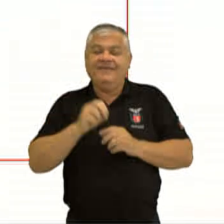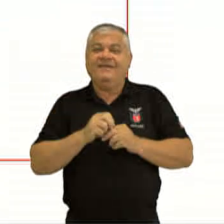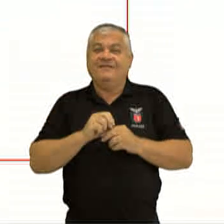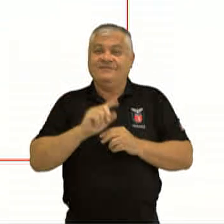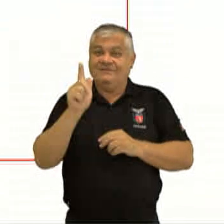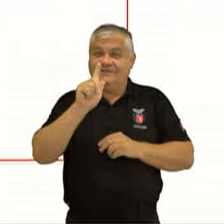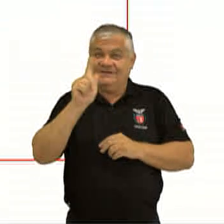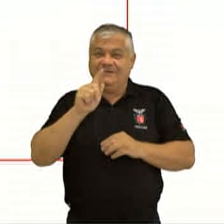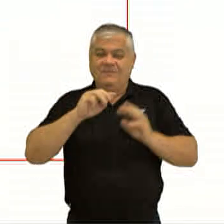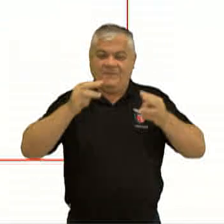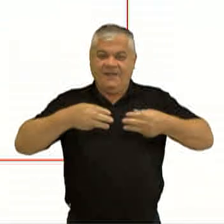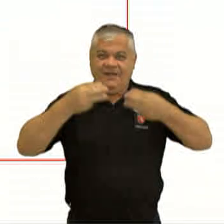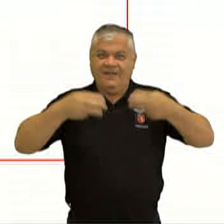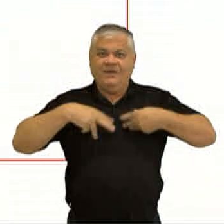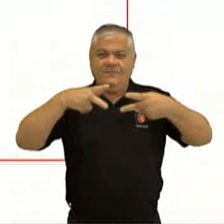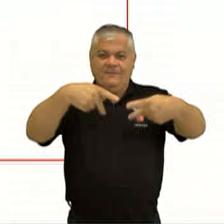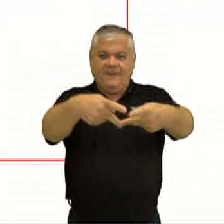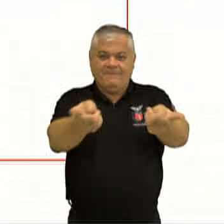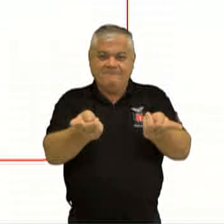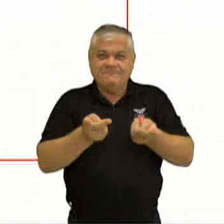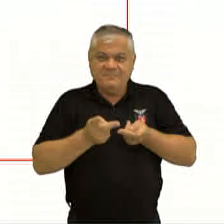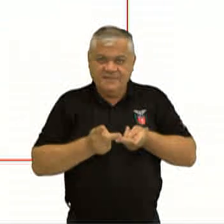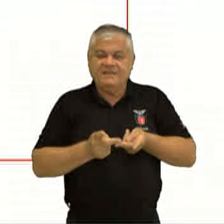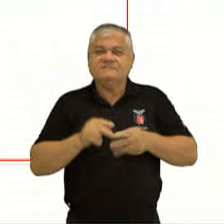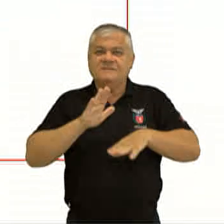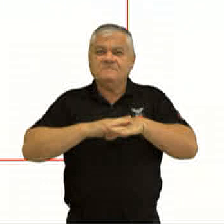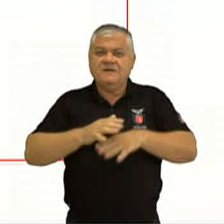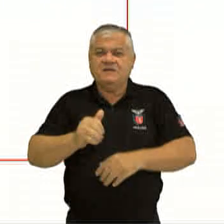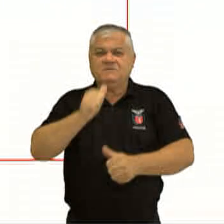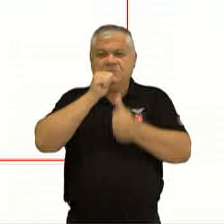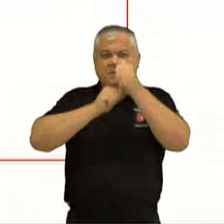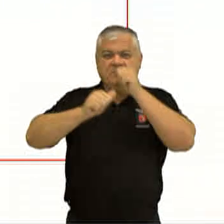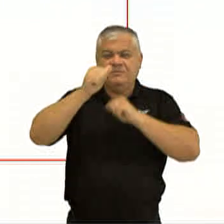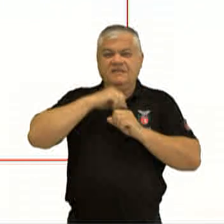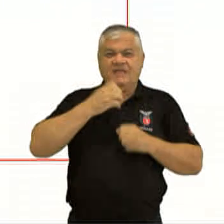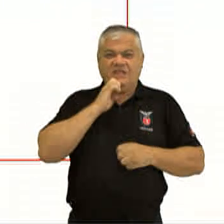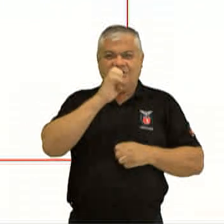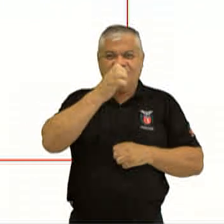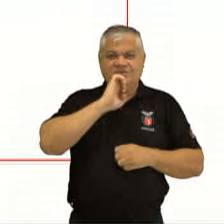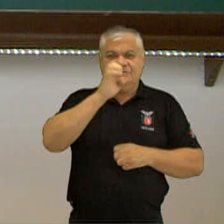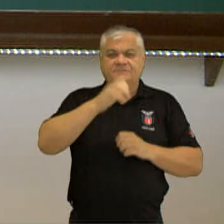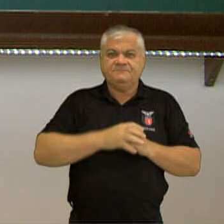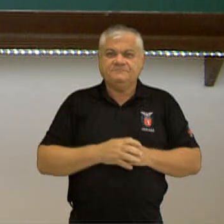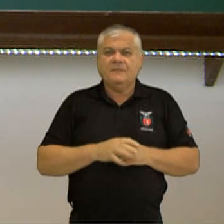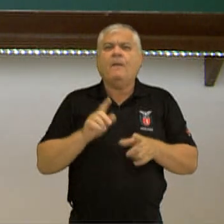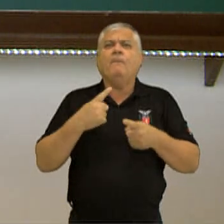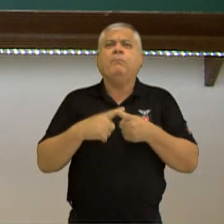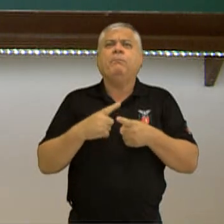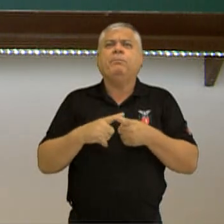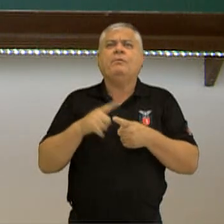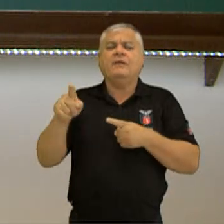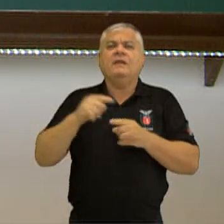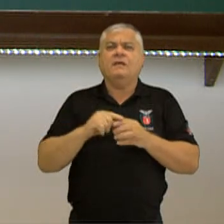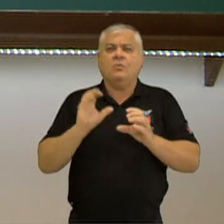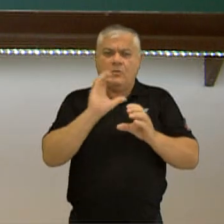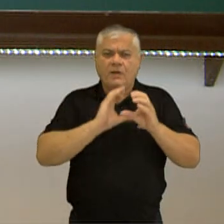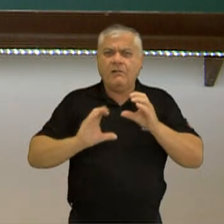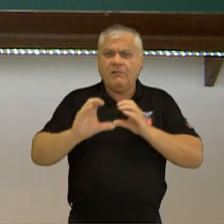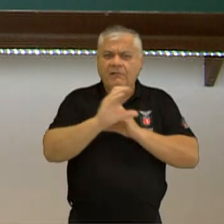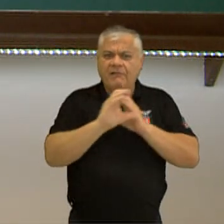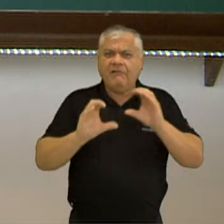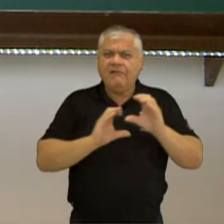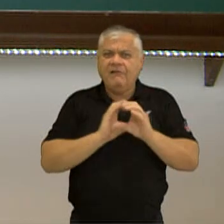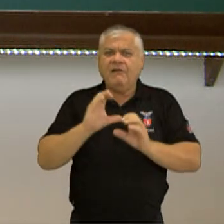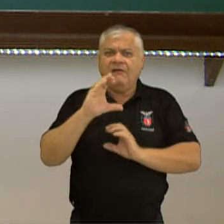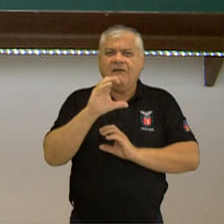inteira, imagine uma pizza inteira, mais 1.000 calorias em bebidas energéticas. Por quê? Porque se considera que os carboidratos, assim como outros